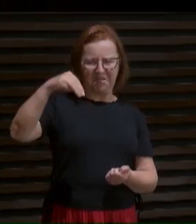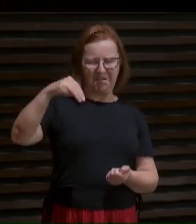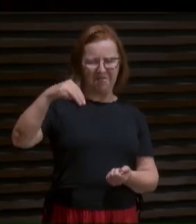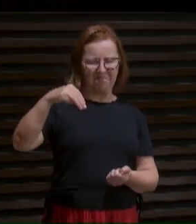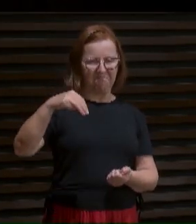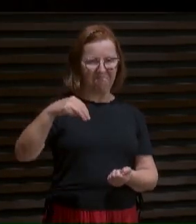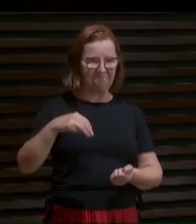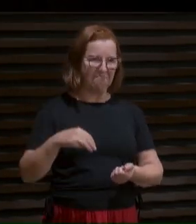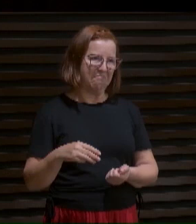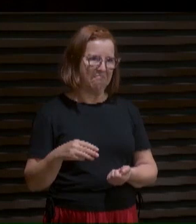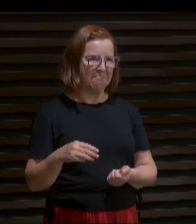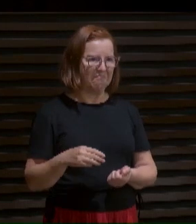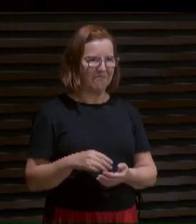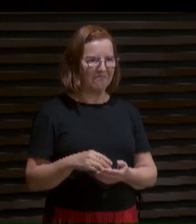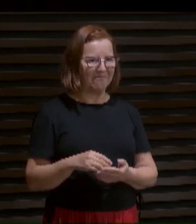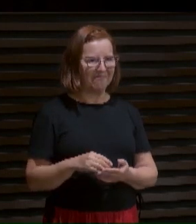doutorado,